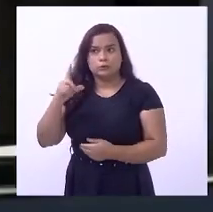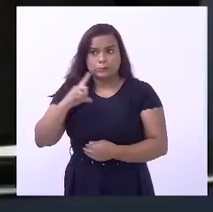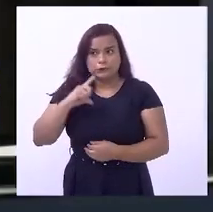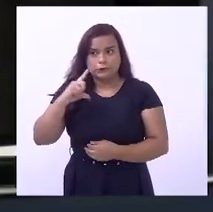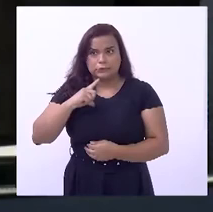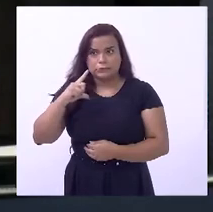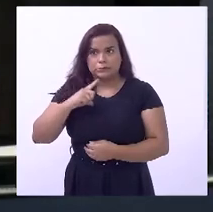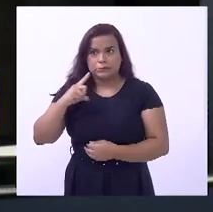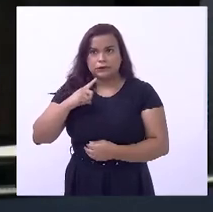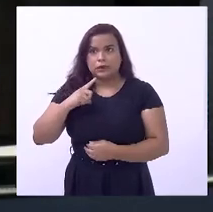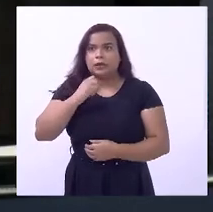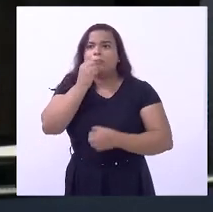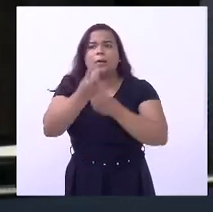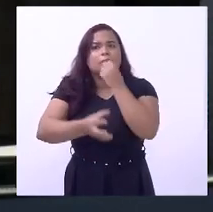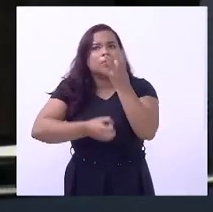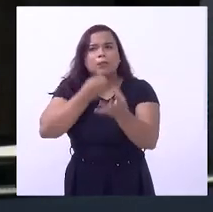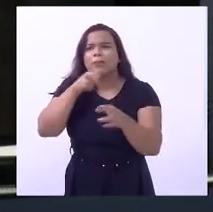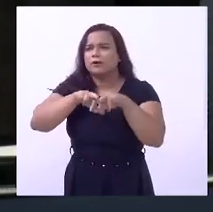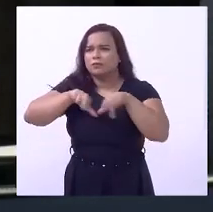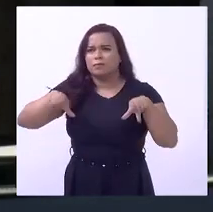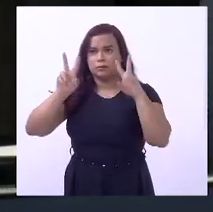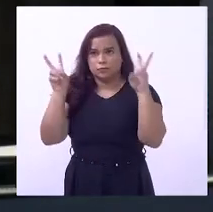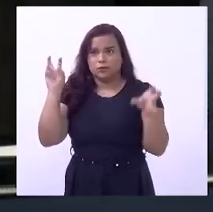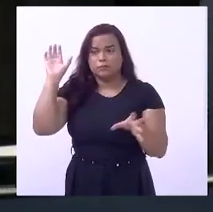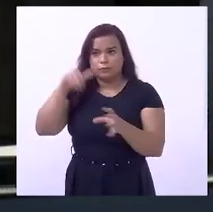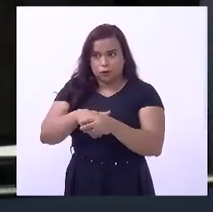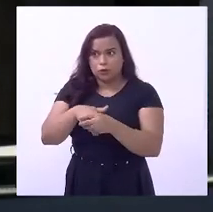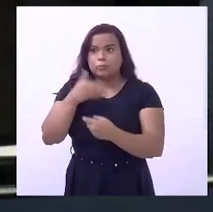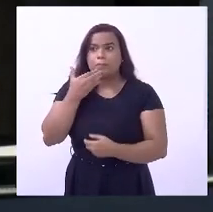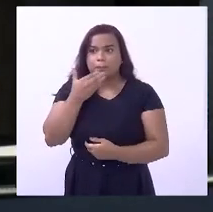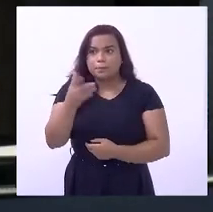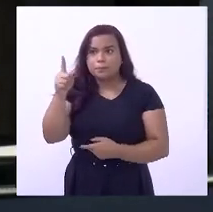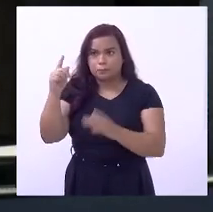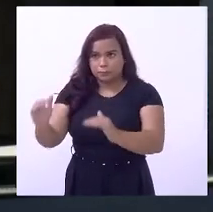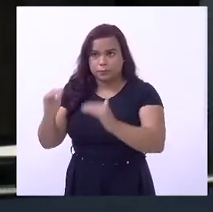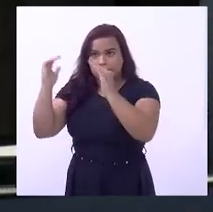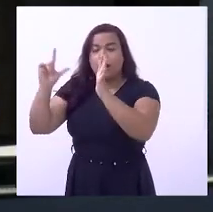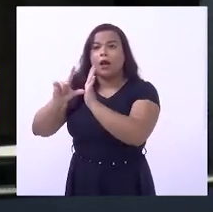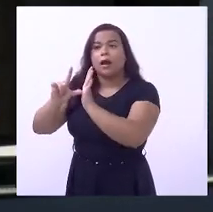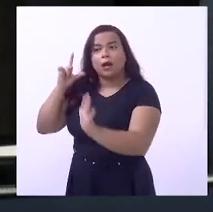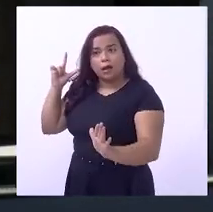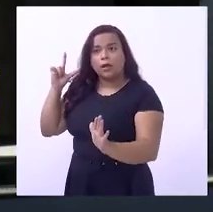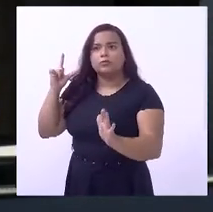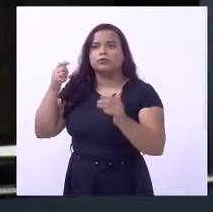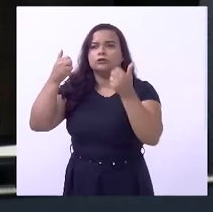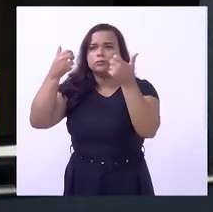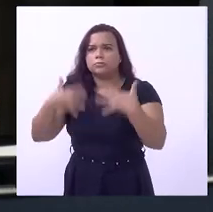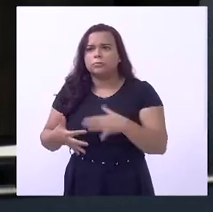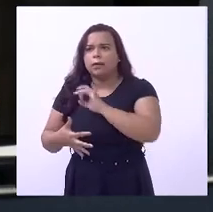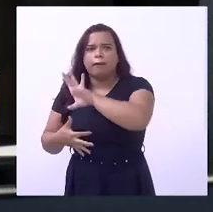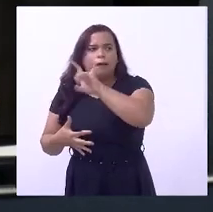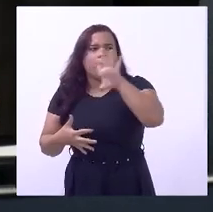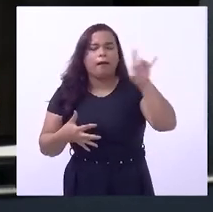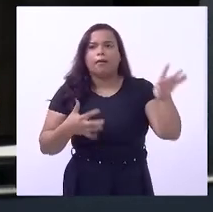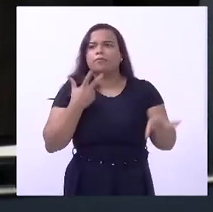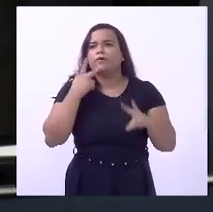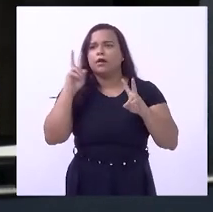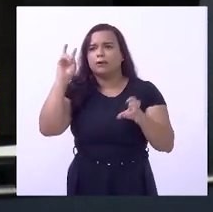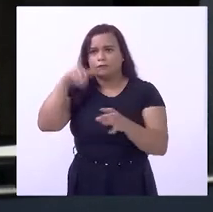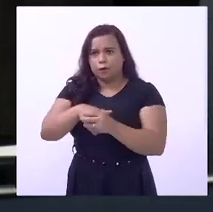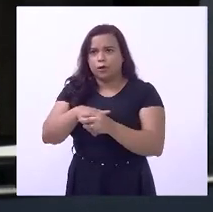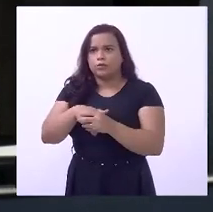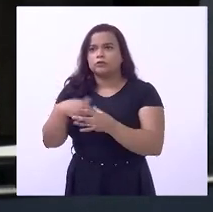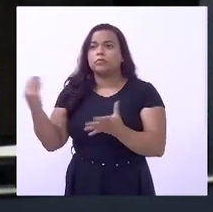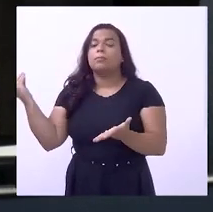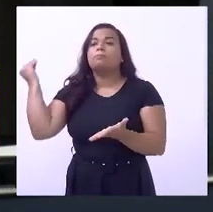certo, muitas declarações de voto. Pedi a Vossa Excelência para, antes da declaração de voto, colocar em pauta aprovação